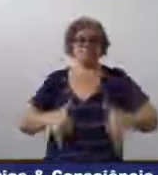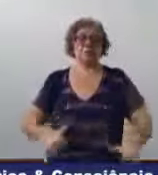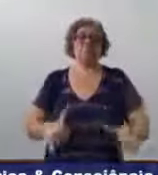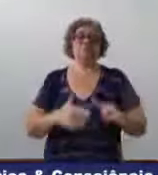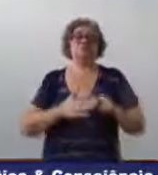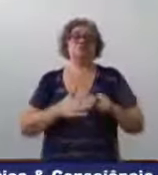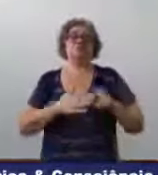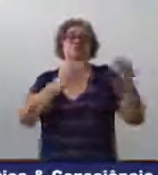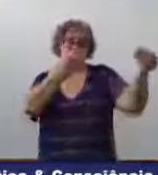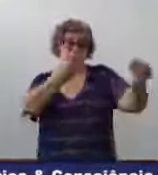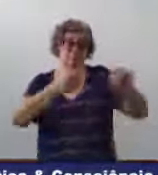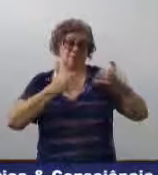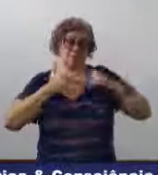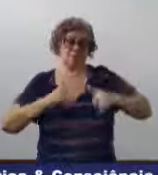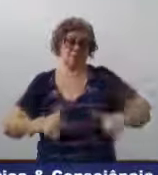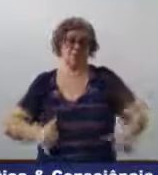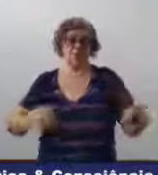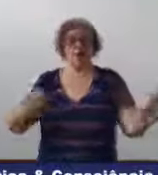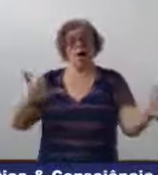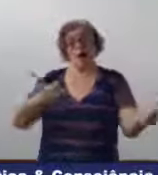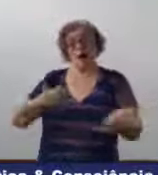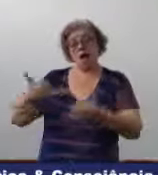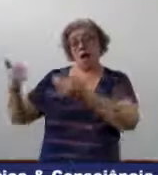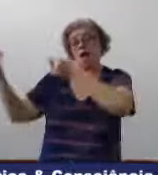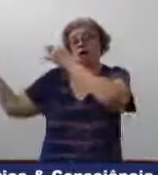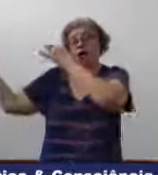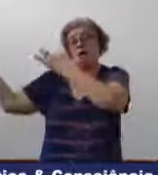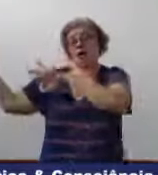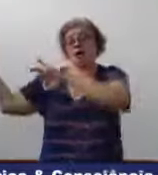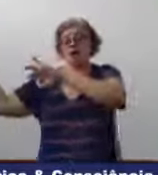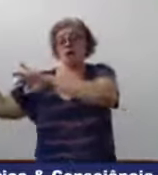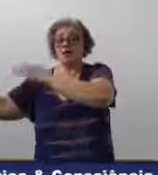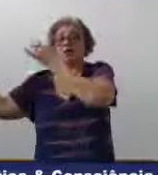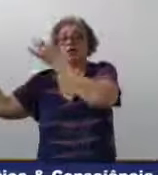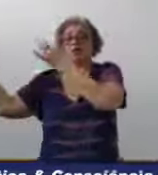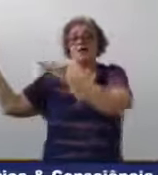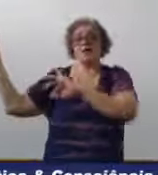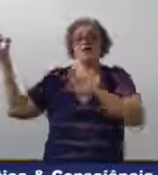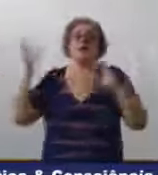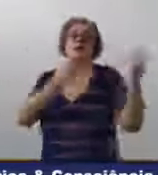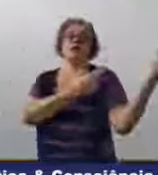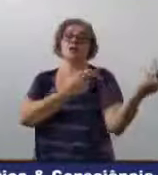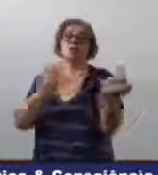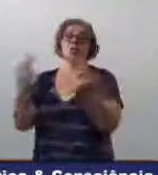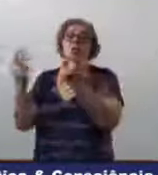Nós precisamos transmitir energia para as cordas a fim de fazê-las vibrar,